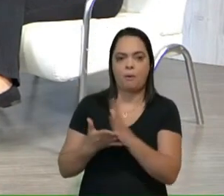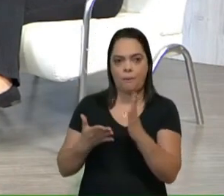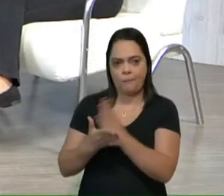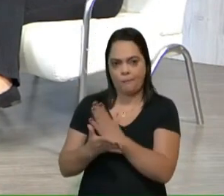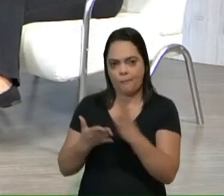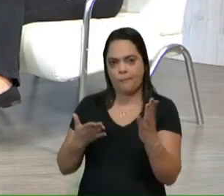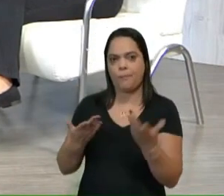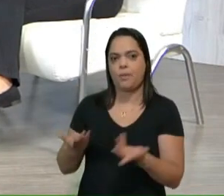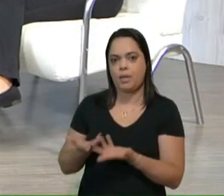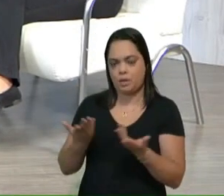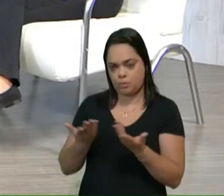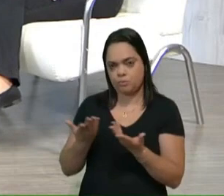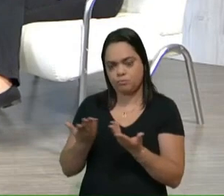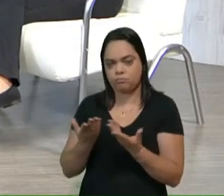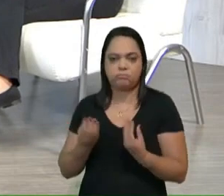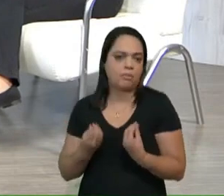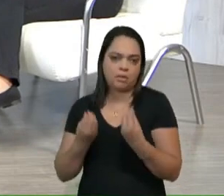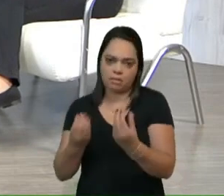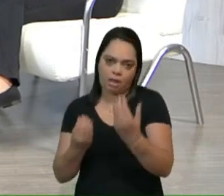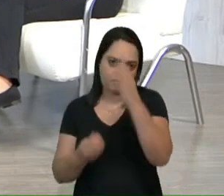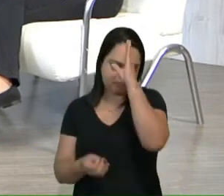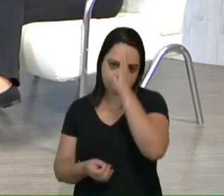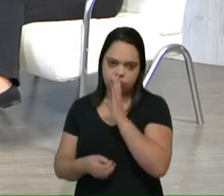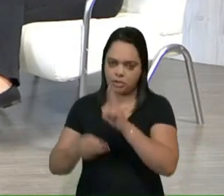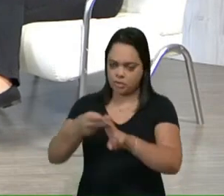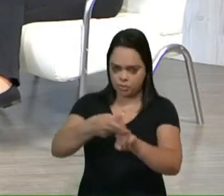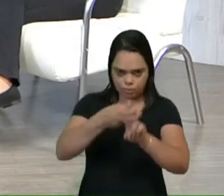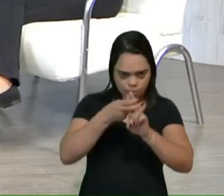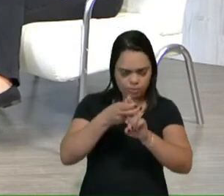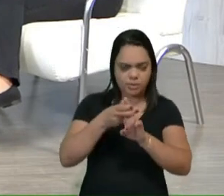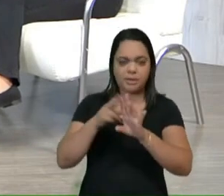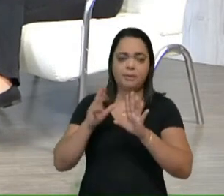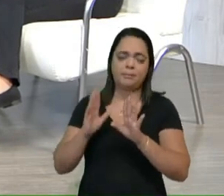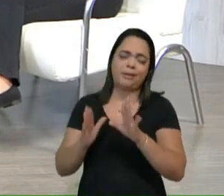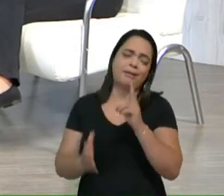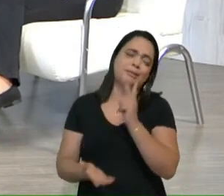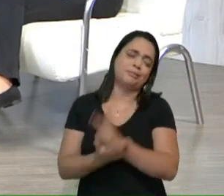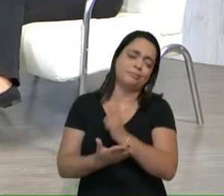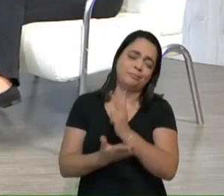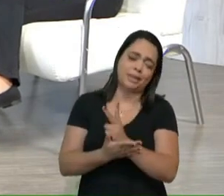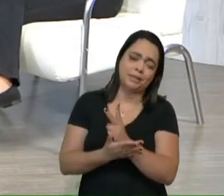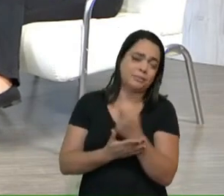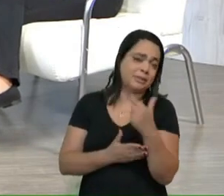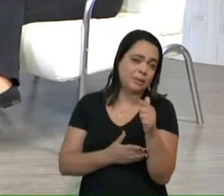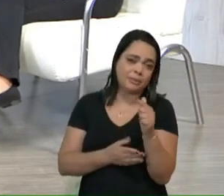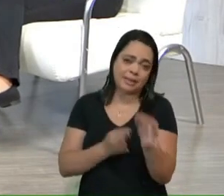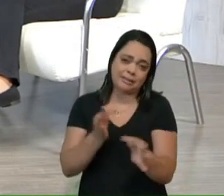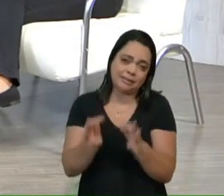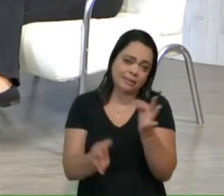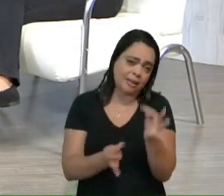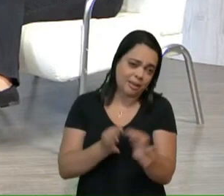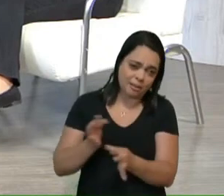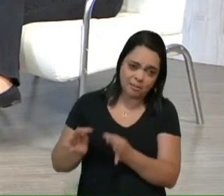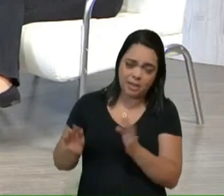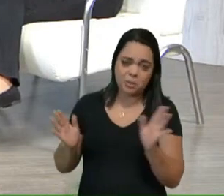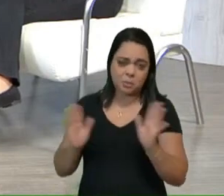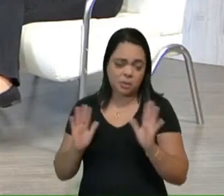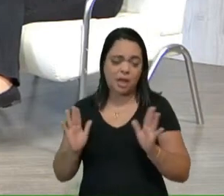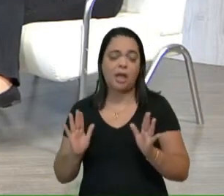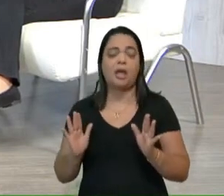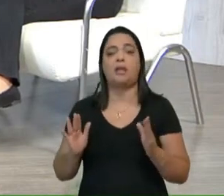eh oferecidas né pelo SUS e Mas mesmo nos casos dessas que não tem alguma terapia já prevista